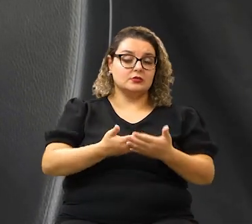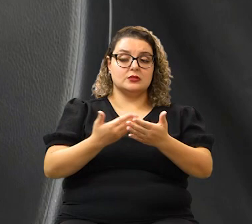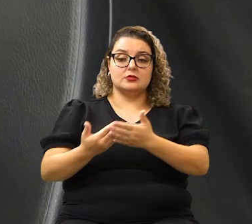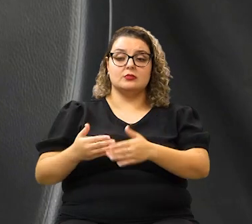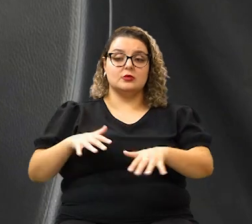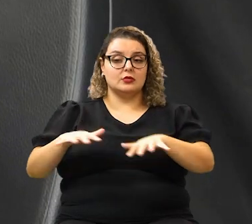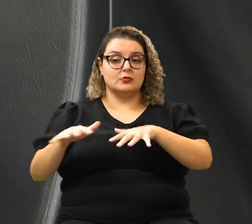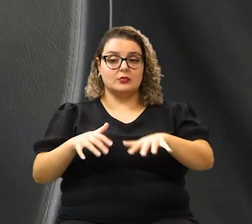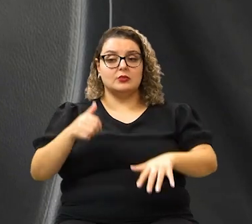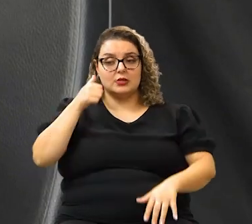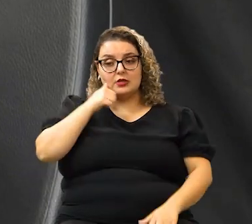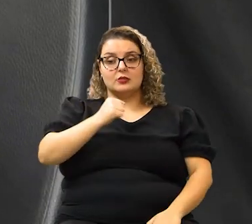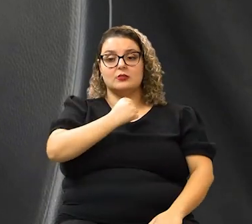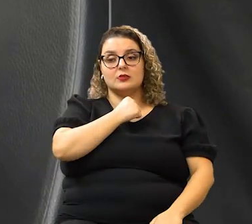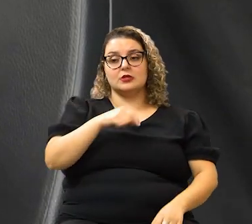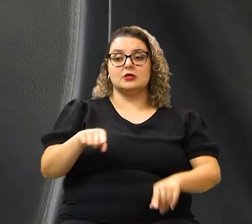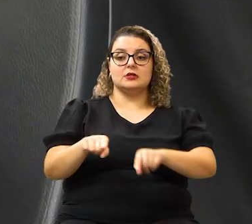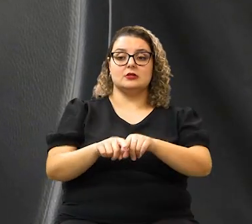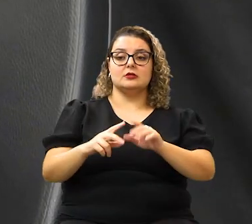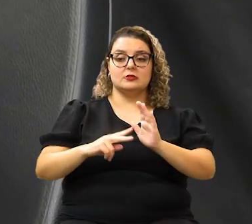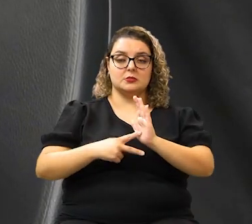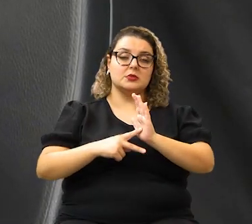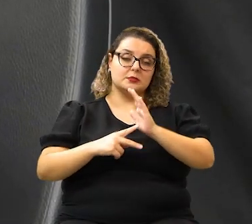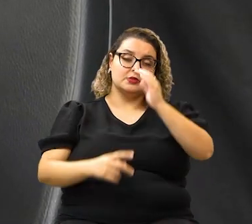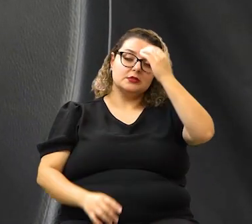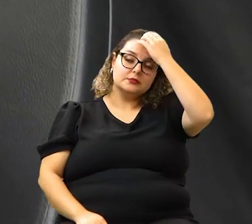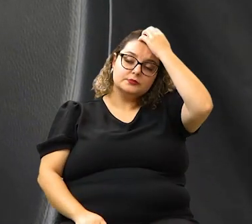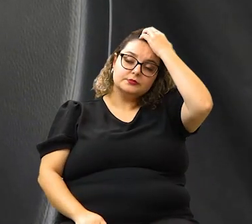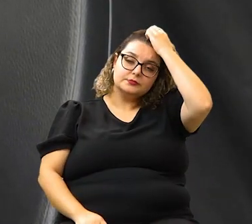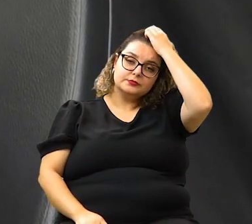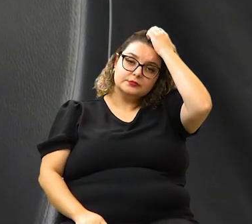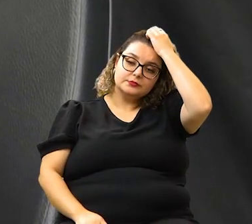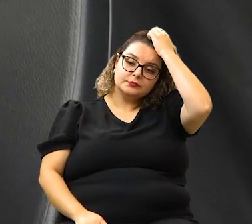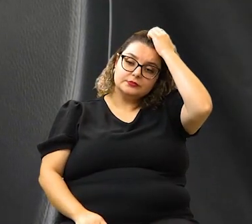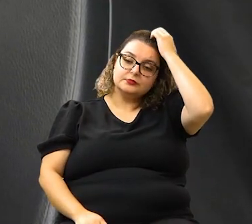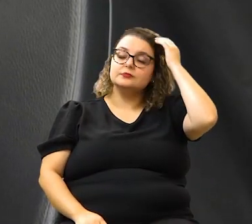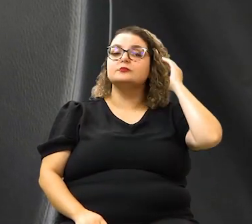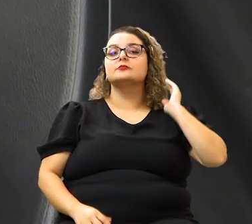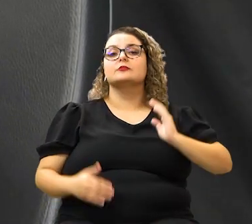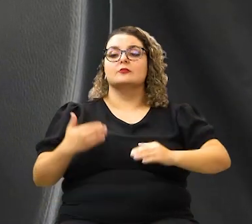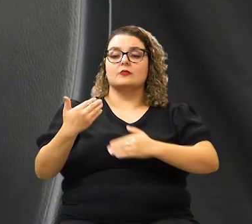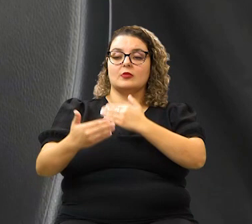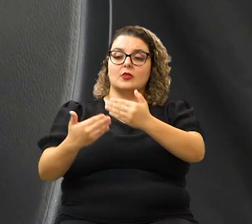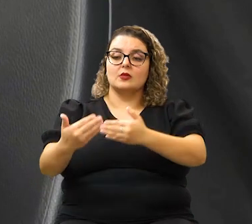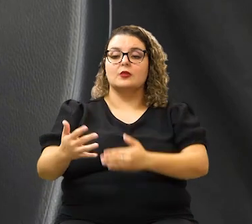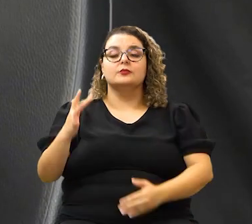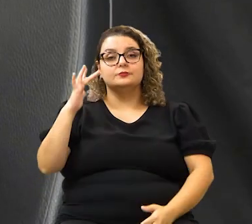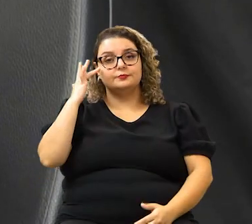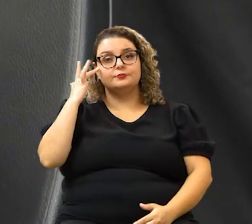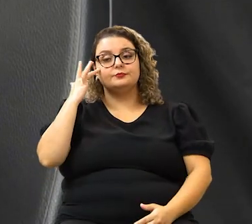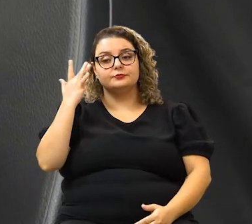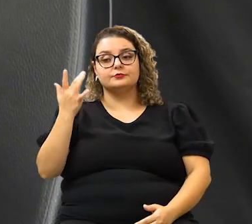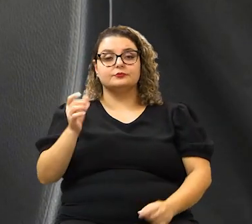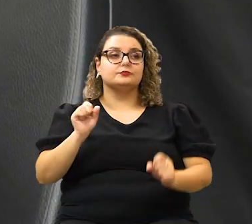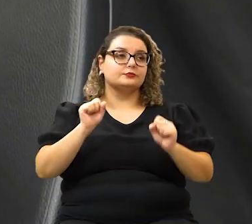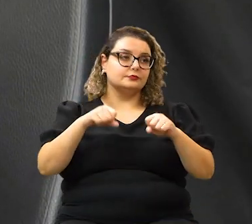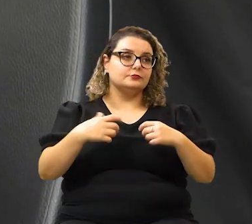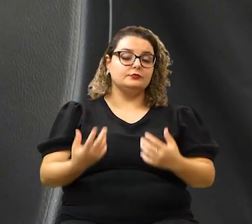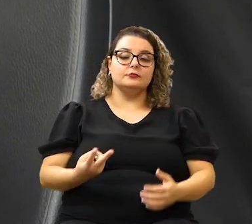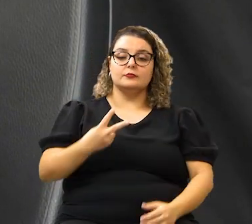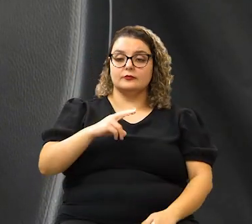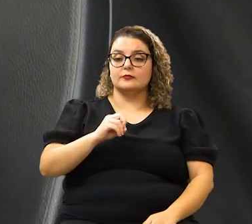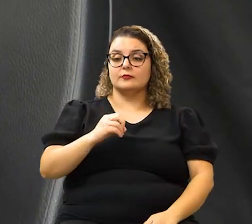sindical. Então também fez parte desse processo de amadurecimento, né? Sim. E aí em 2016 eu